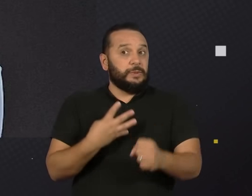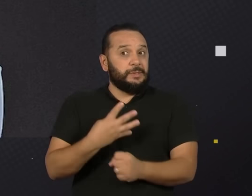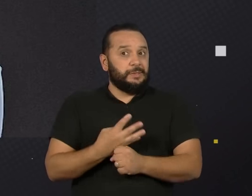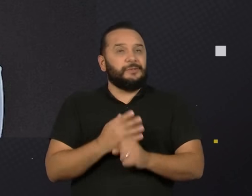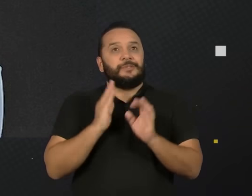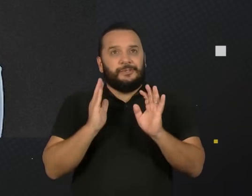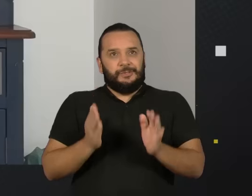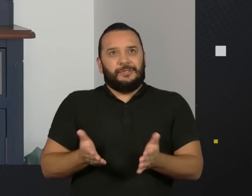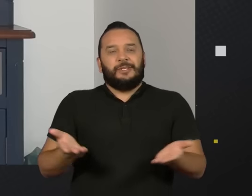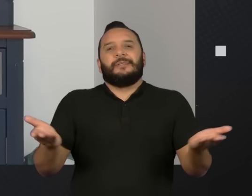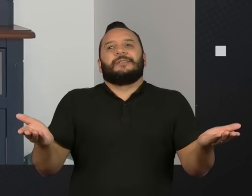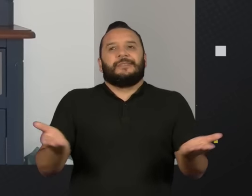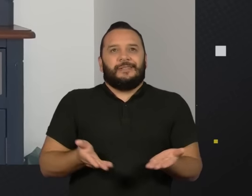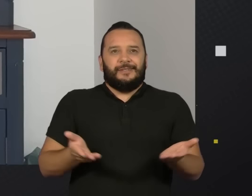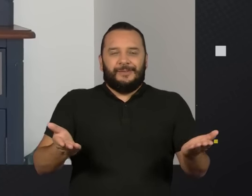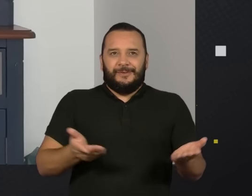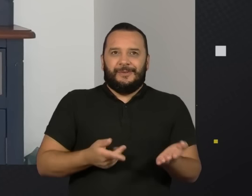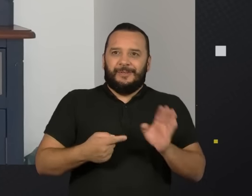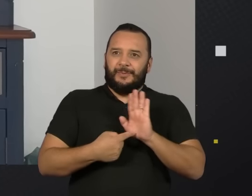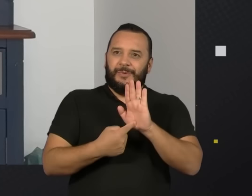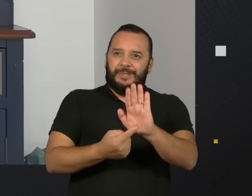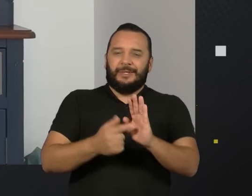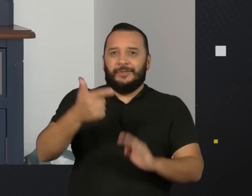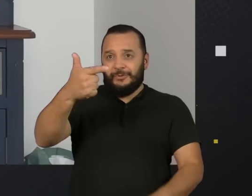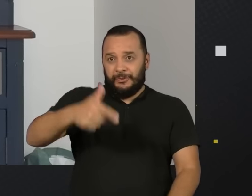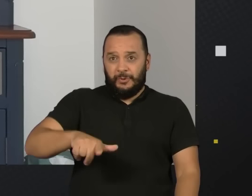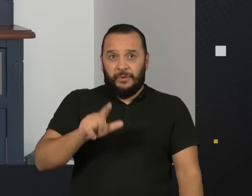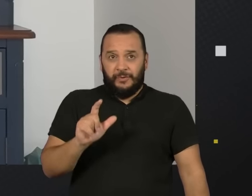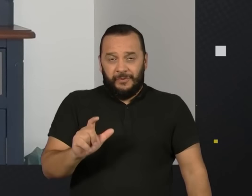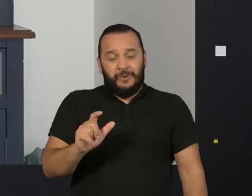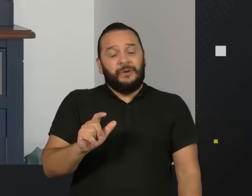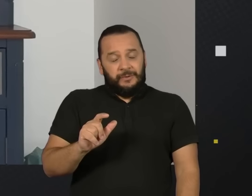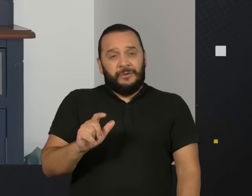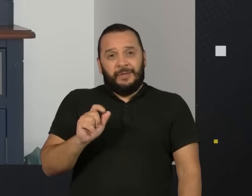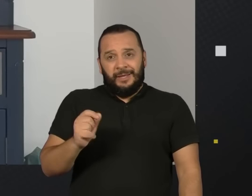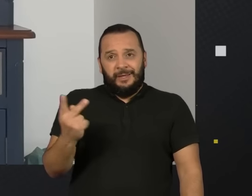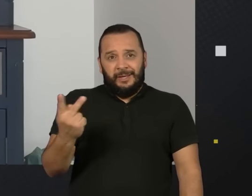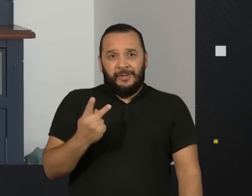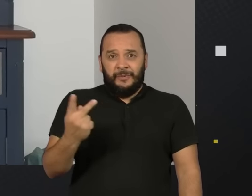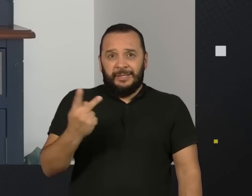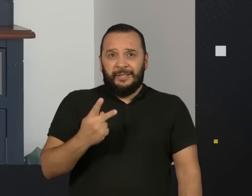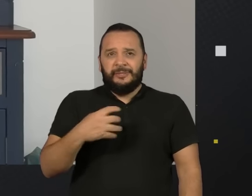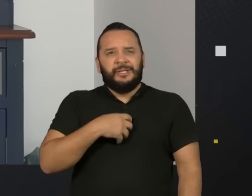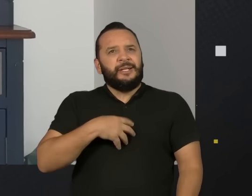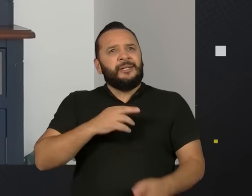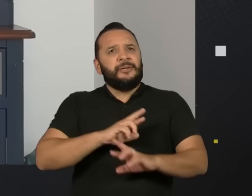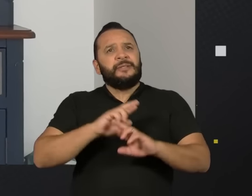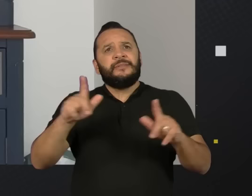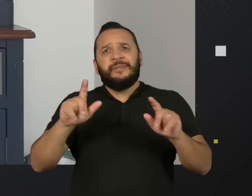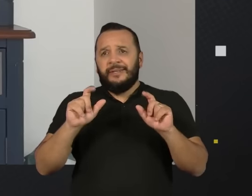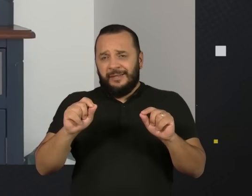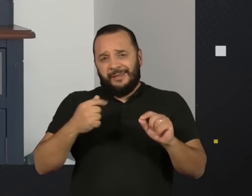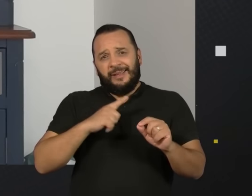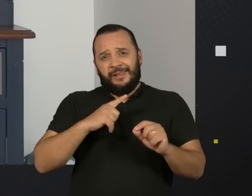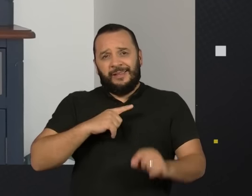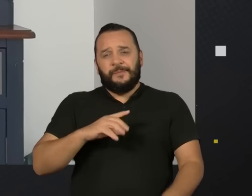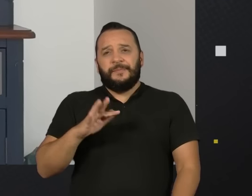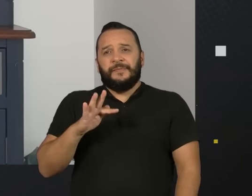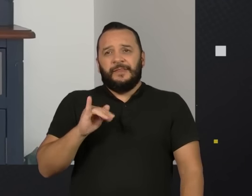agora, repetindo essa dupla, mas de uma maneira diferente, agora te dirigindo no